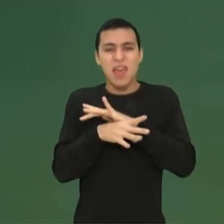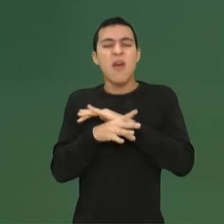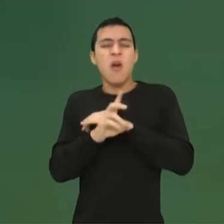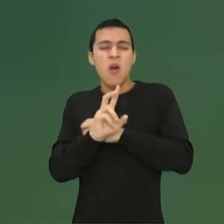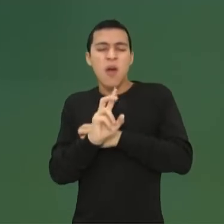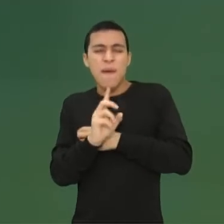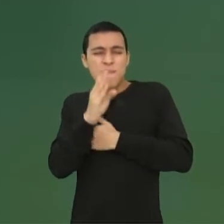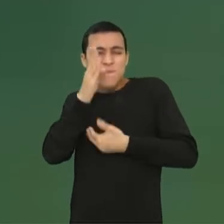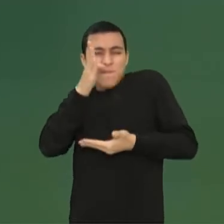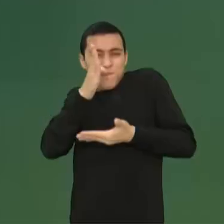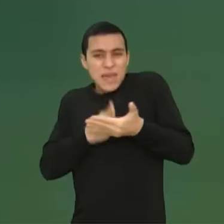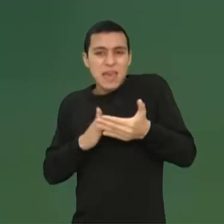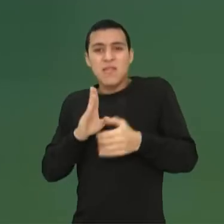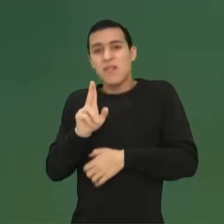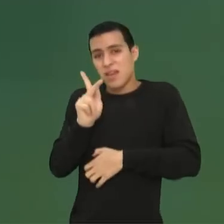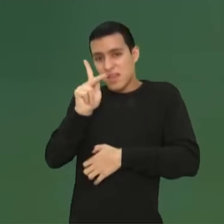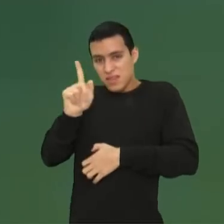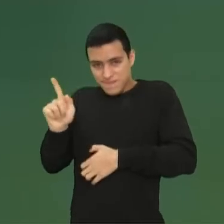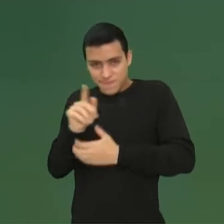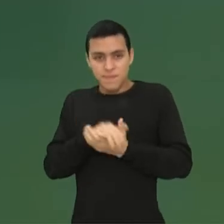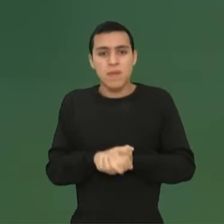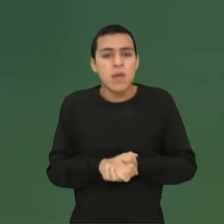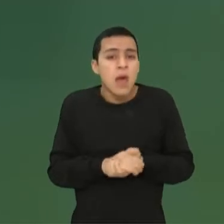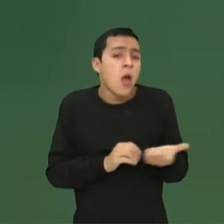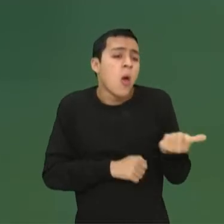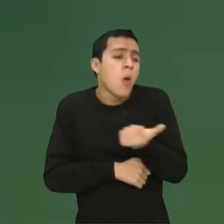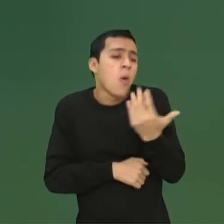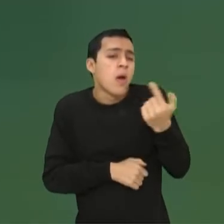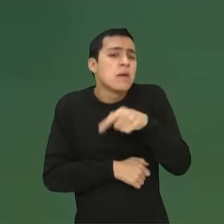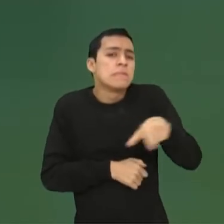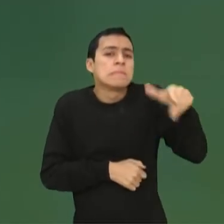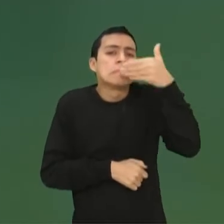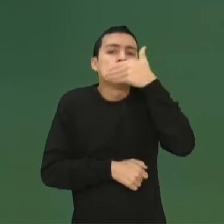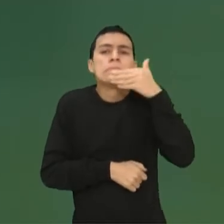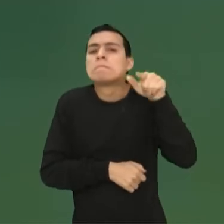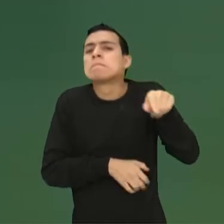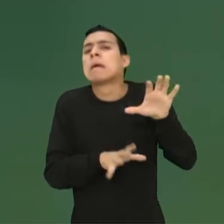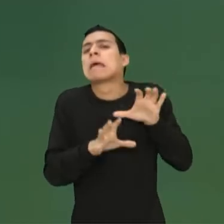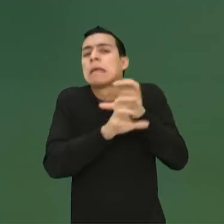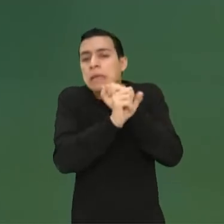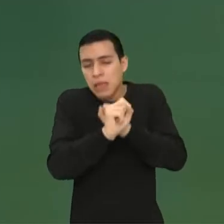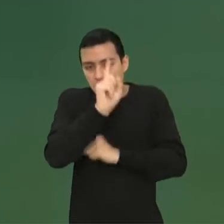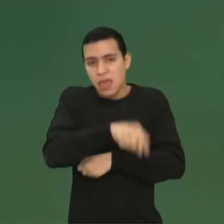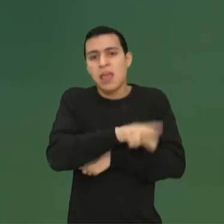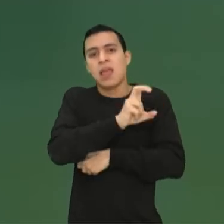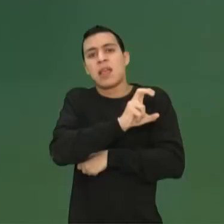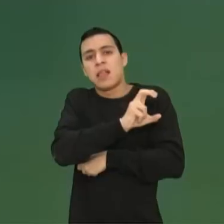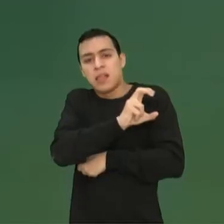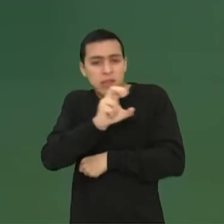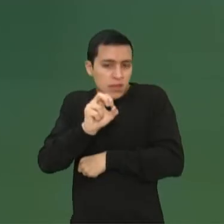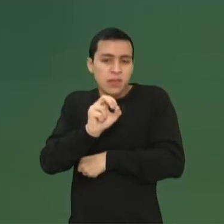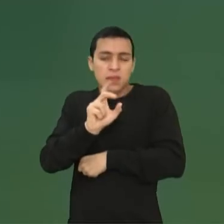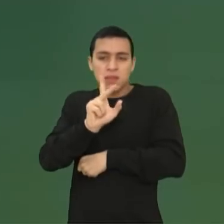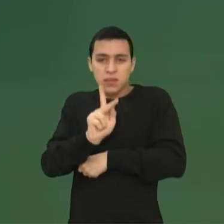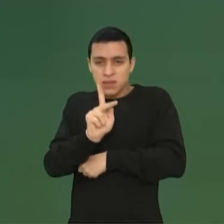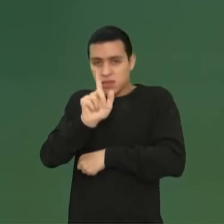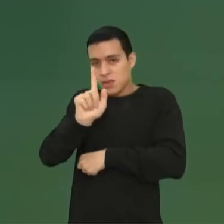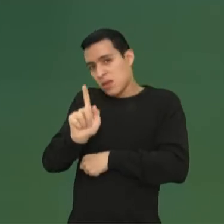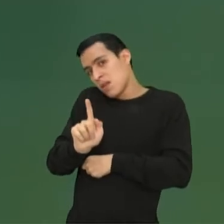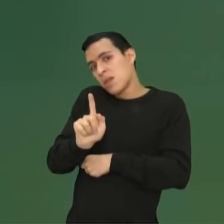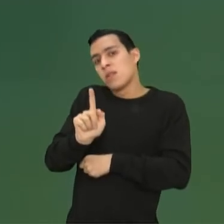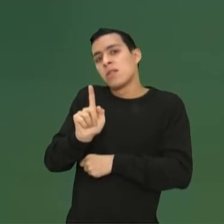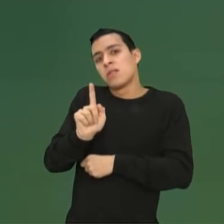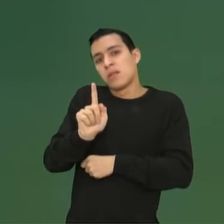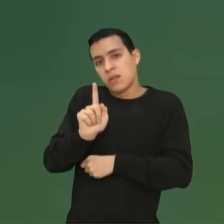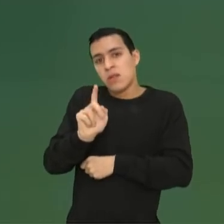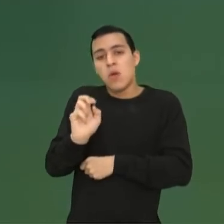quilo. Então, eu tenho quanto de açúcar nessa balança? 500 gramas